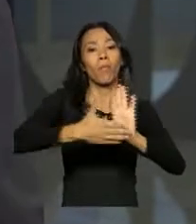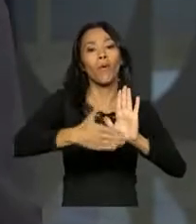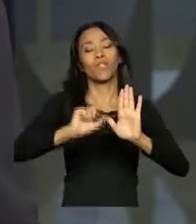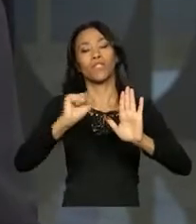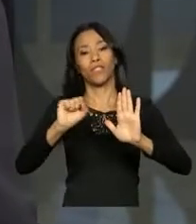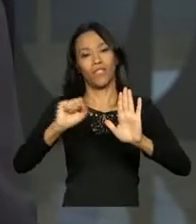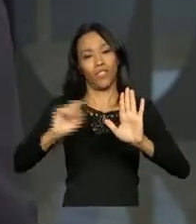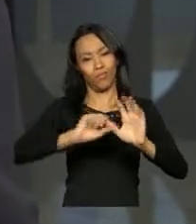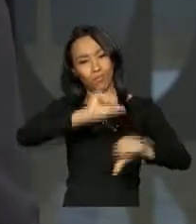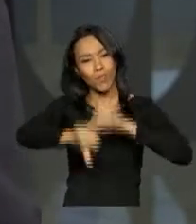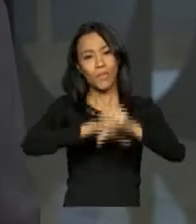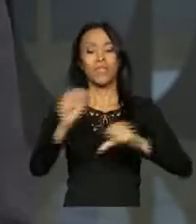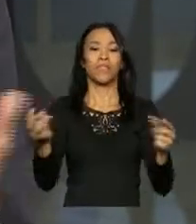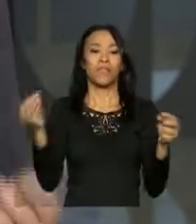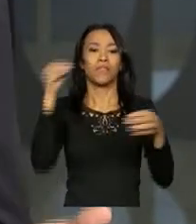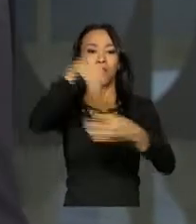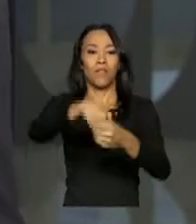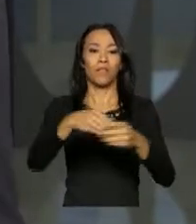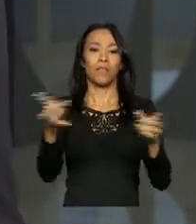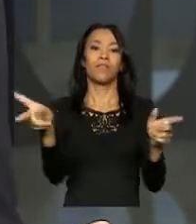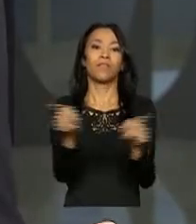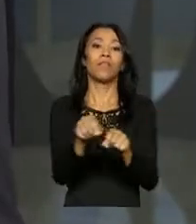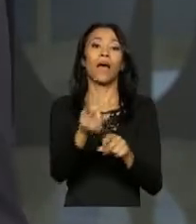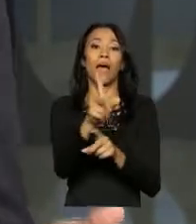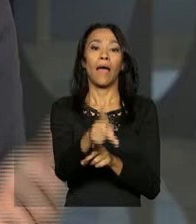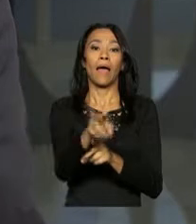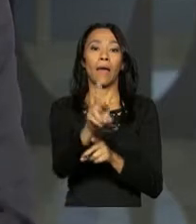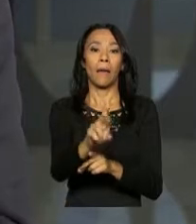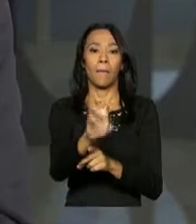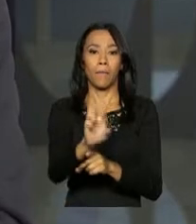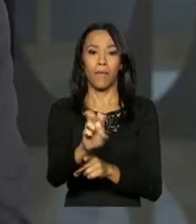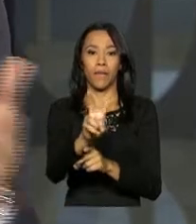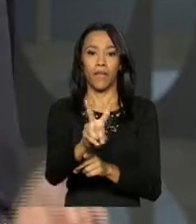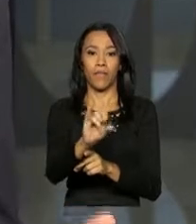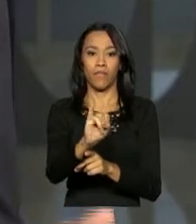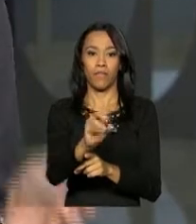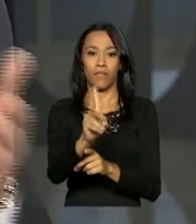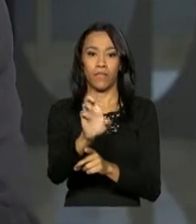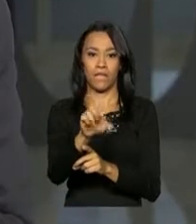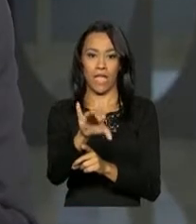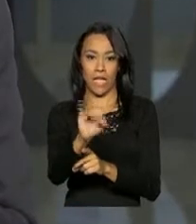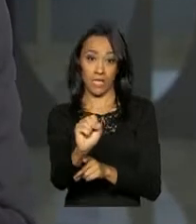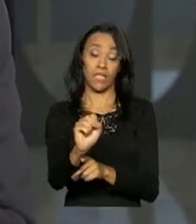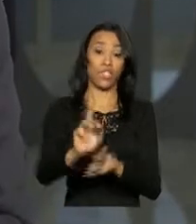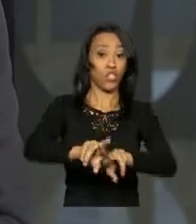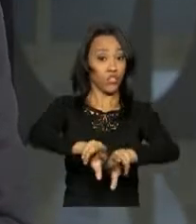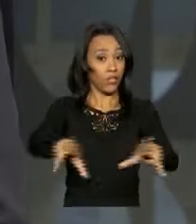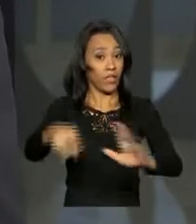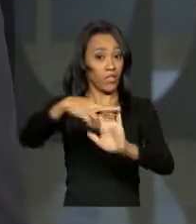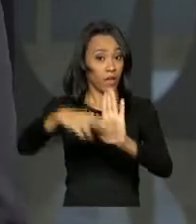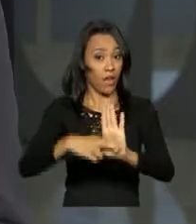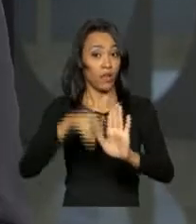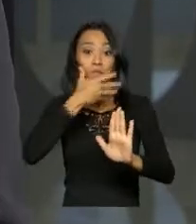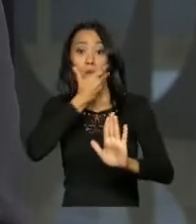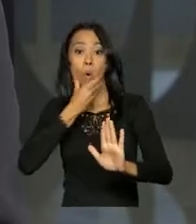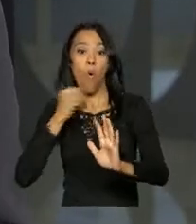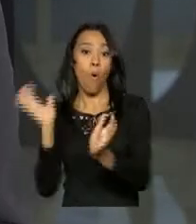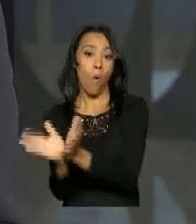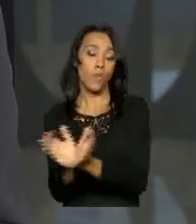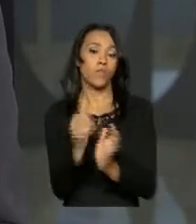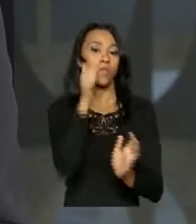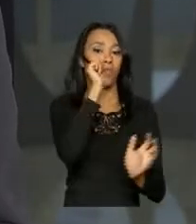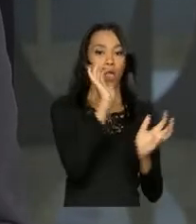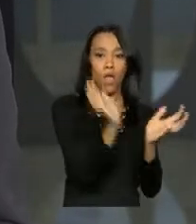reforma da previdência social entre eles a diferença de regras entre homens e mulheres que hoje se aposentam